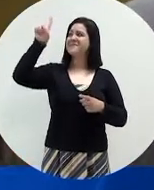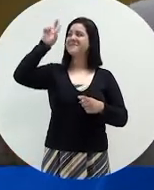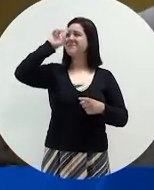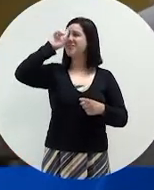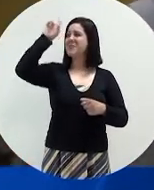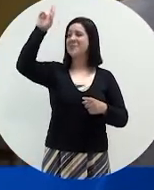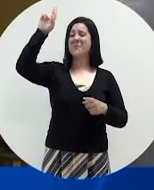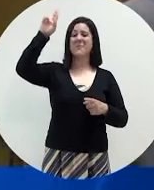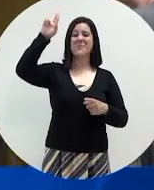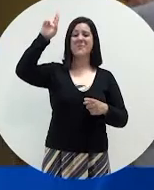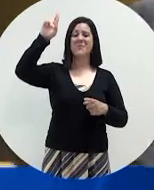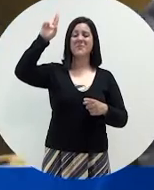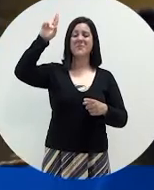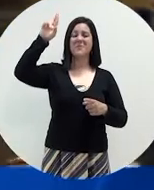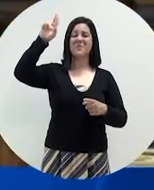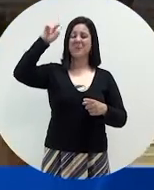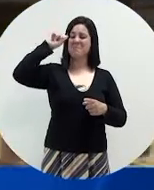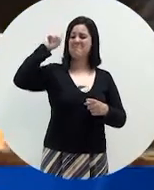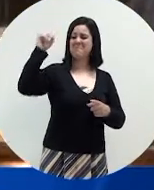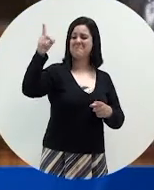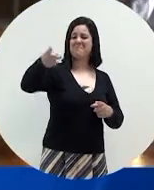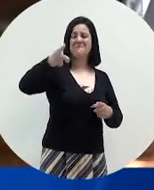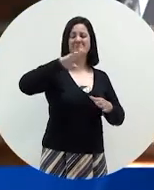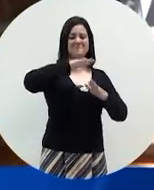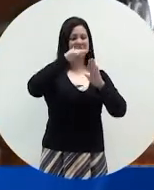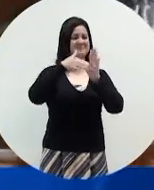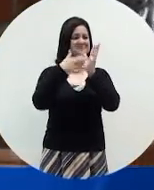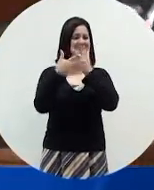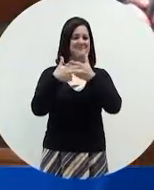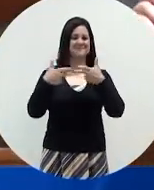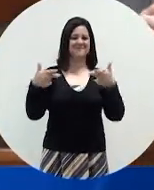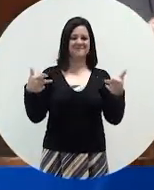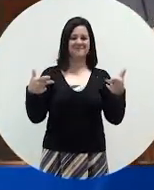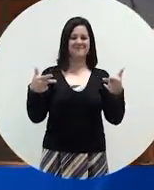razão, porque Deus é o Senhor.